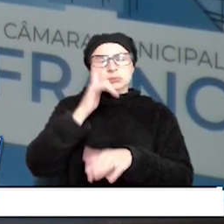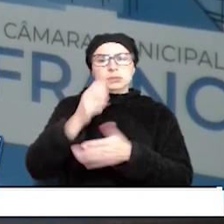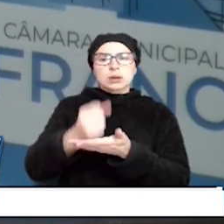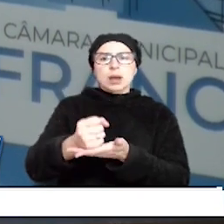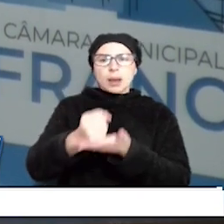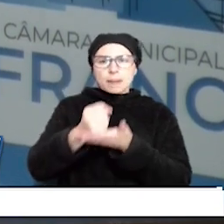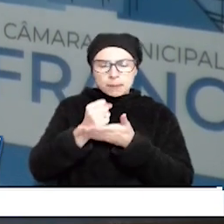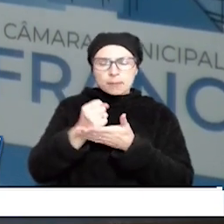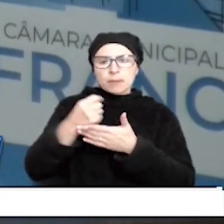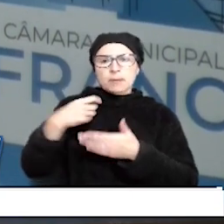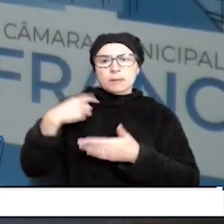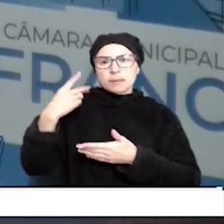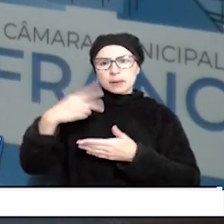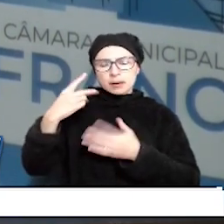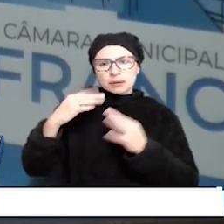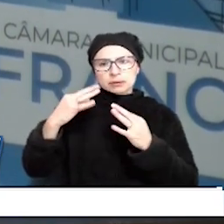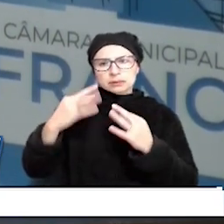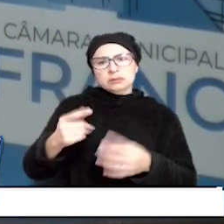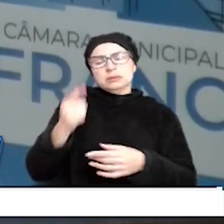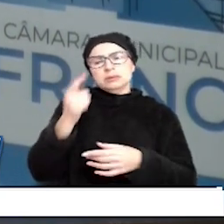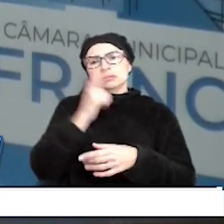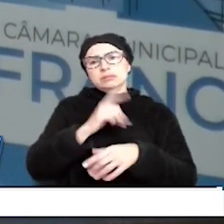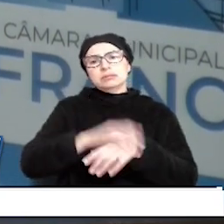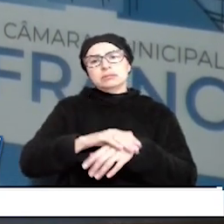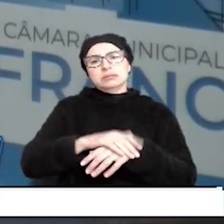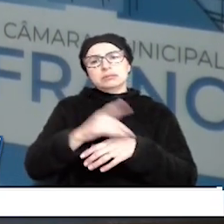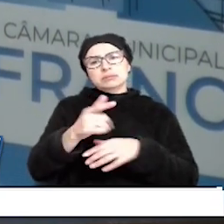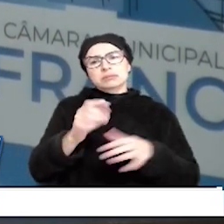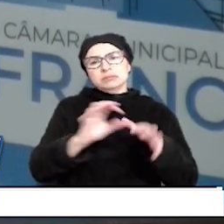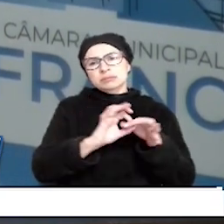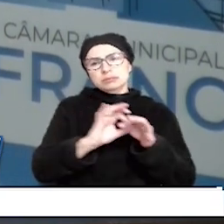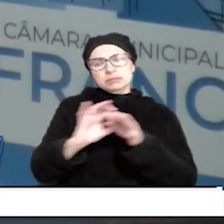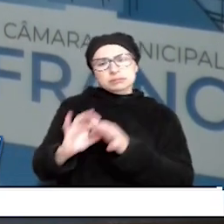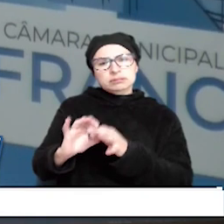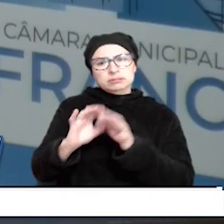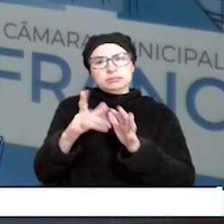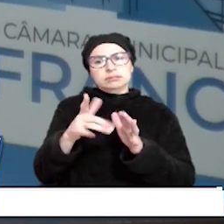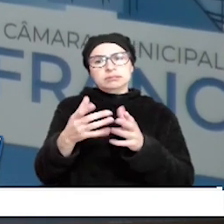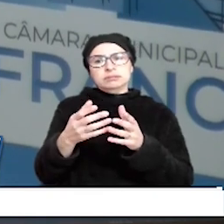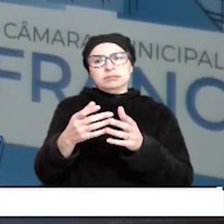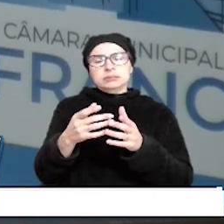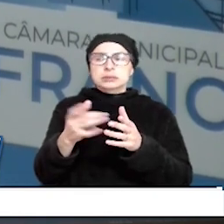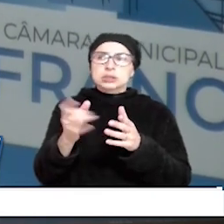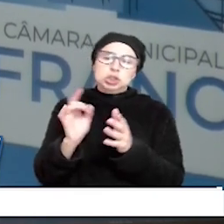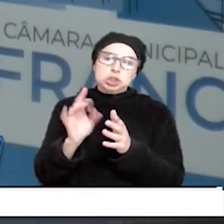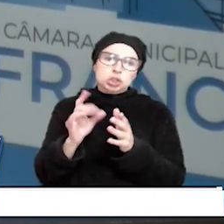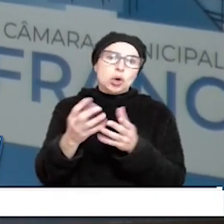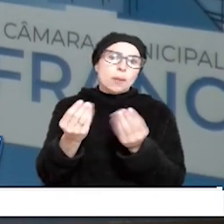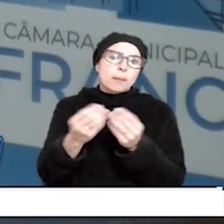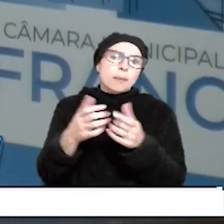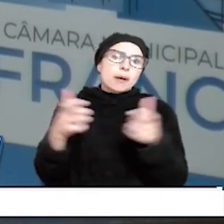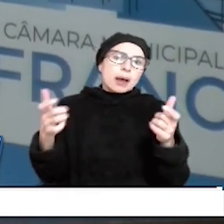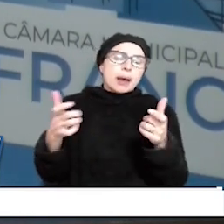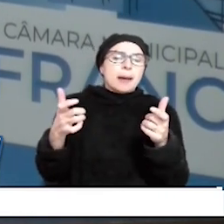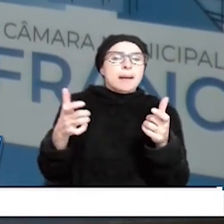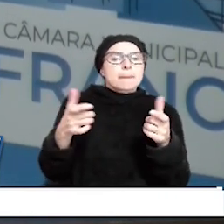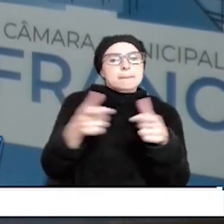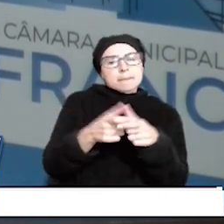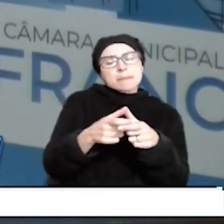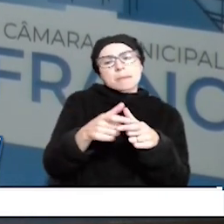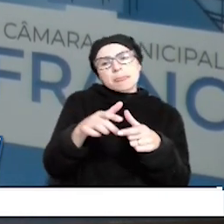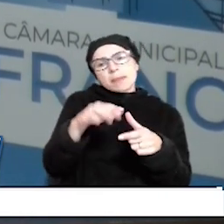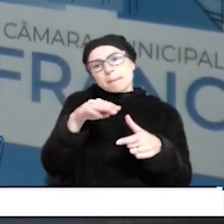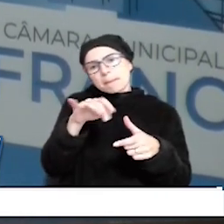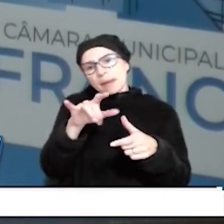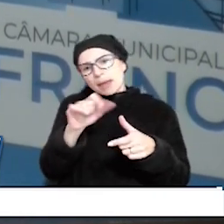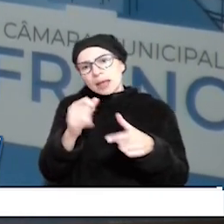parlamentares, para que eles façam essa ponte com grandes, nem só grandes, mas pequenas, médias e grandes empresas, para